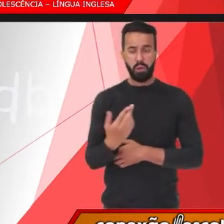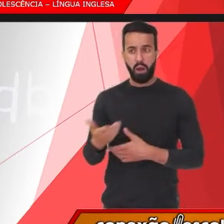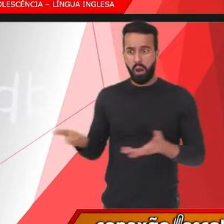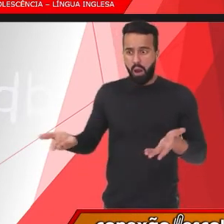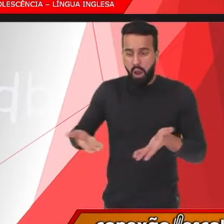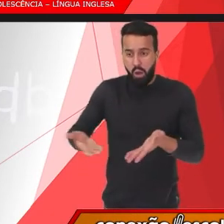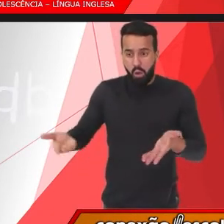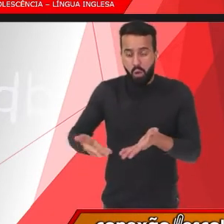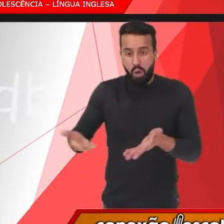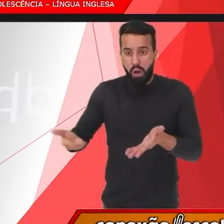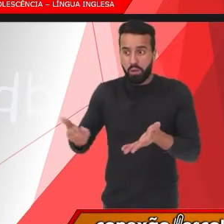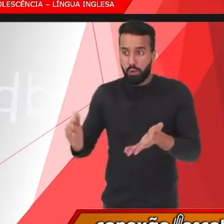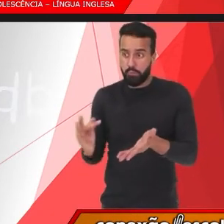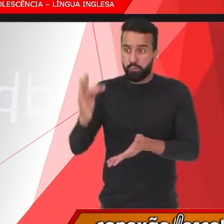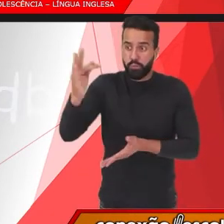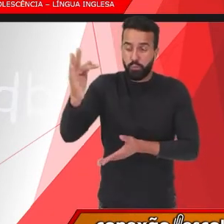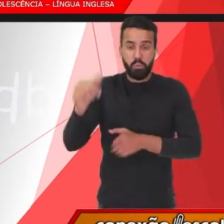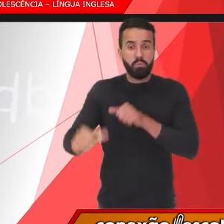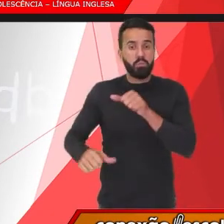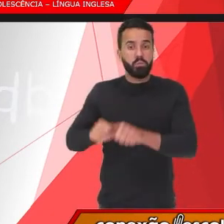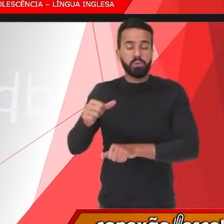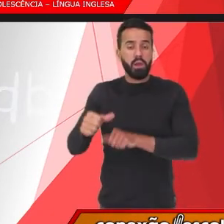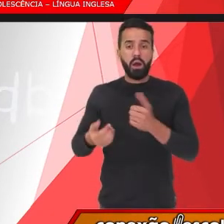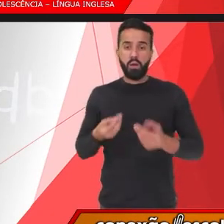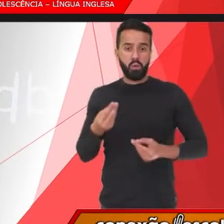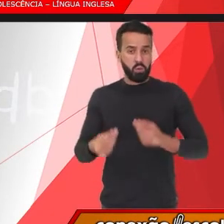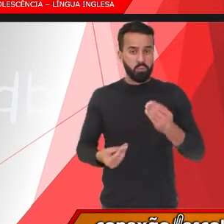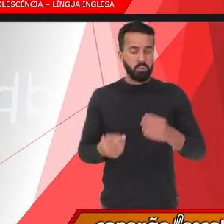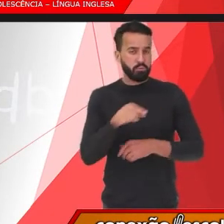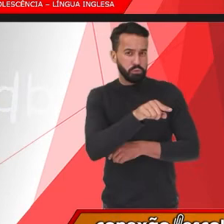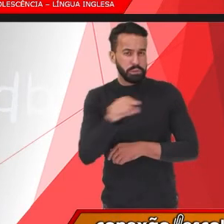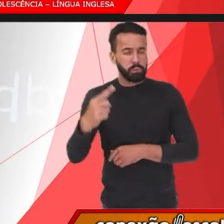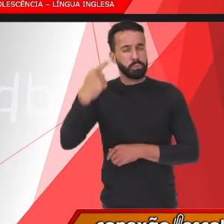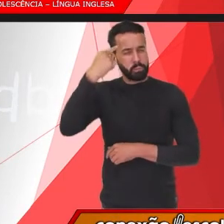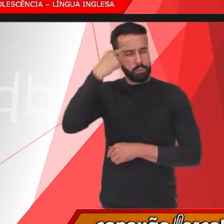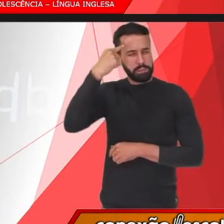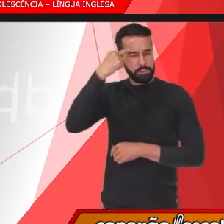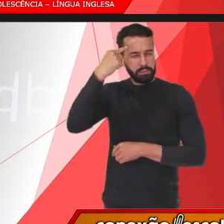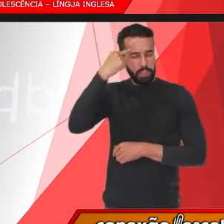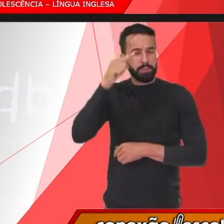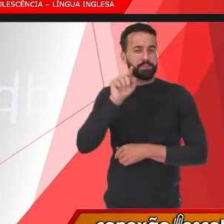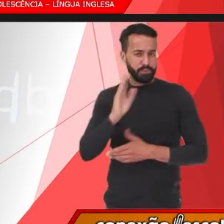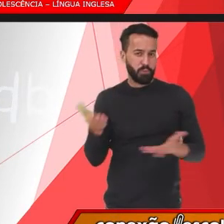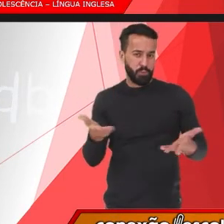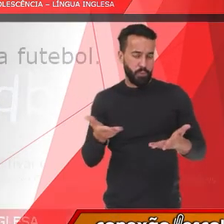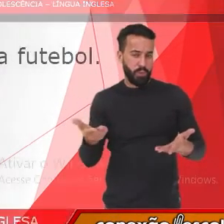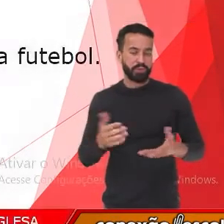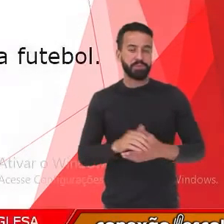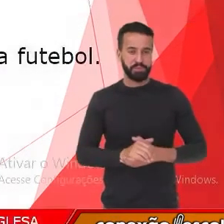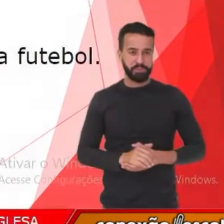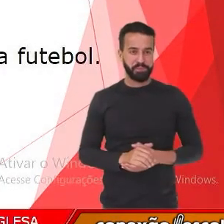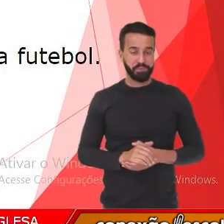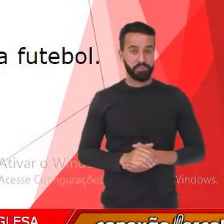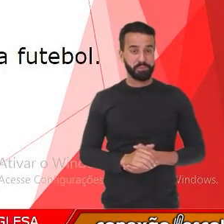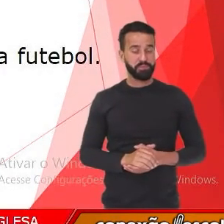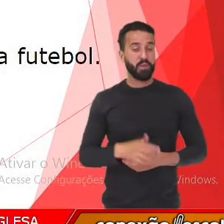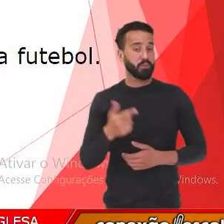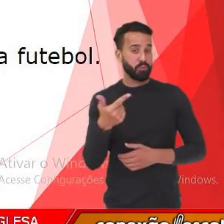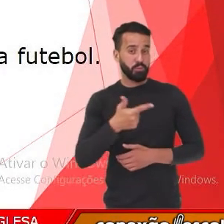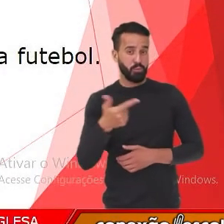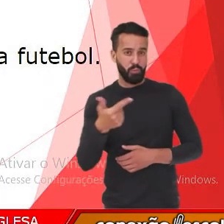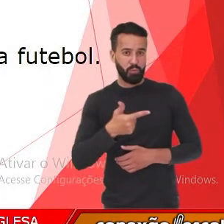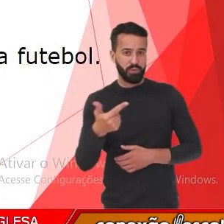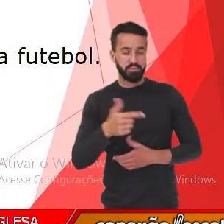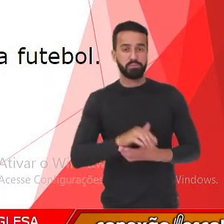no meu presente que poderia mudar o futuro. Tente pensar e se lembrar desses conceitos, ok? Na 2, reescreva